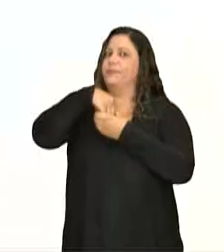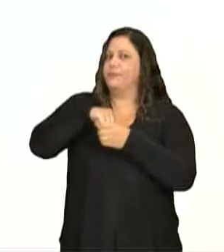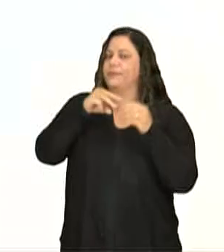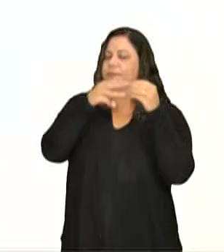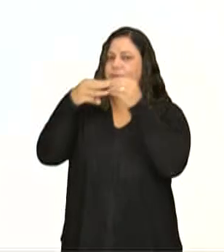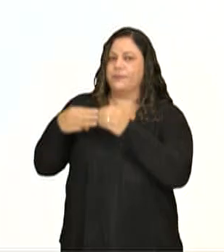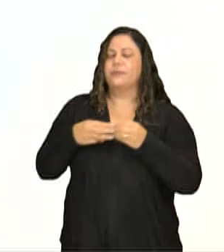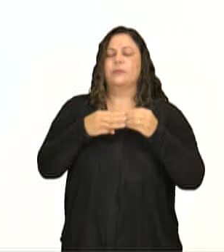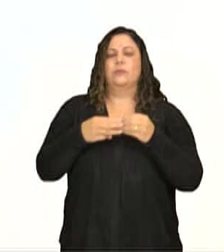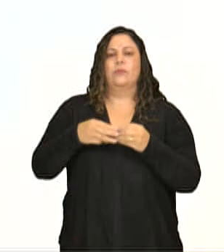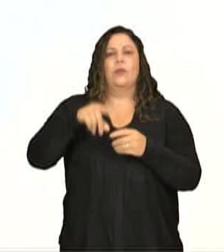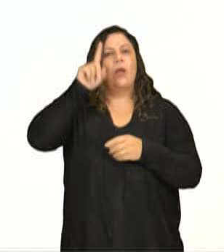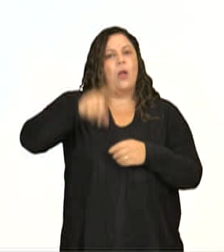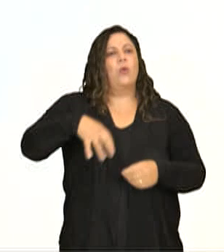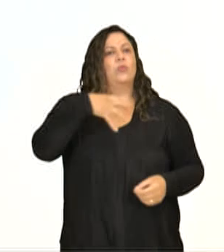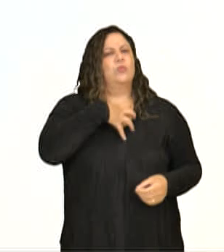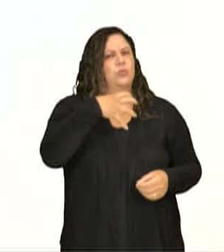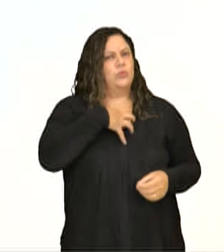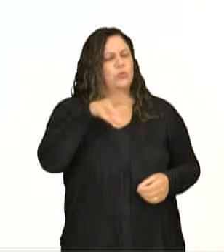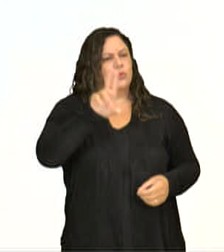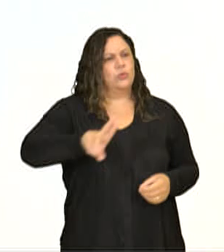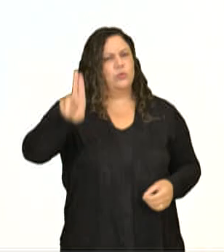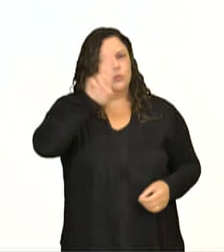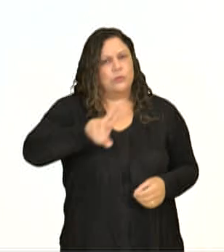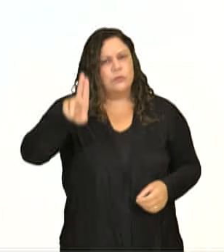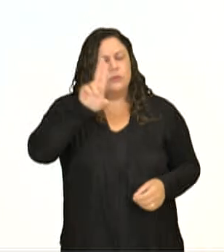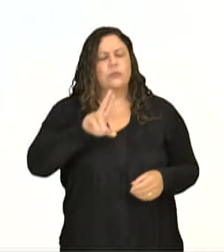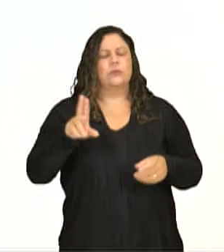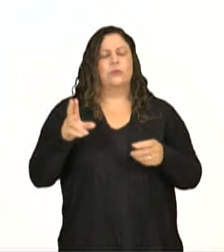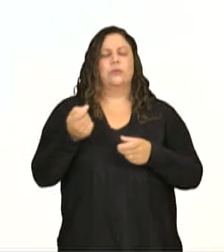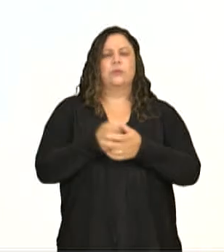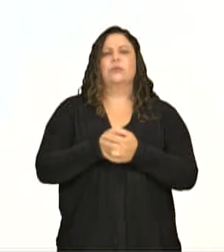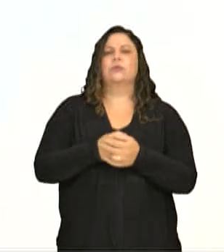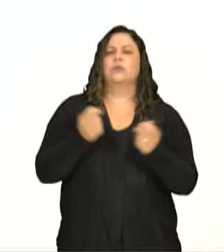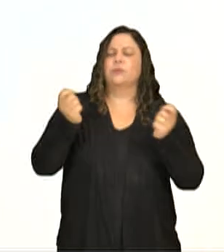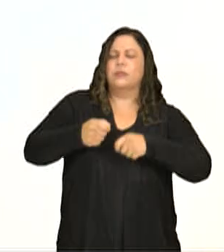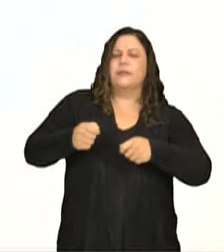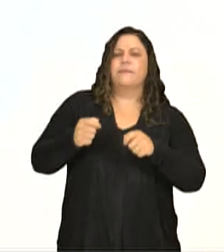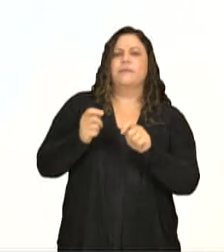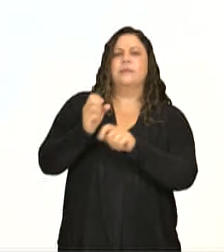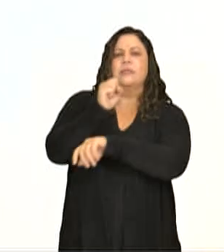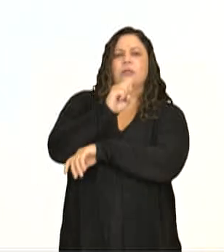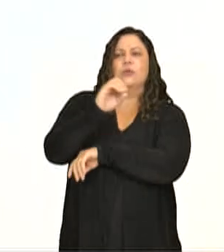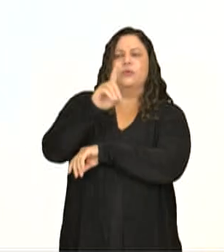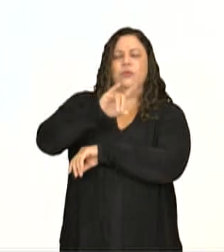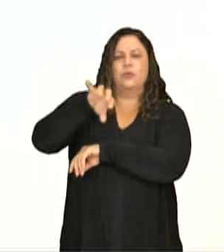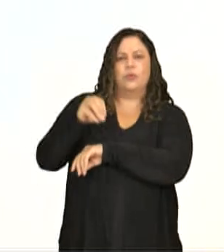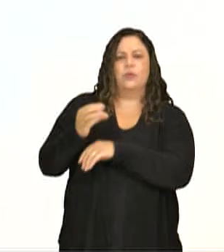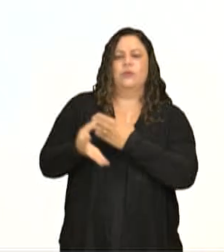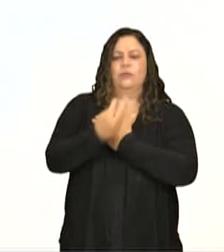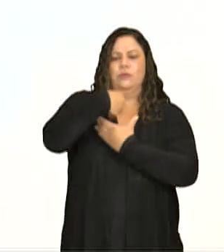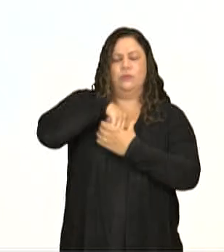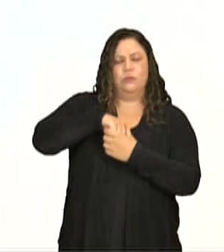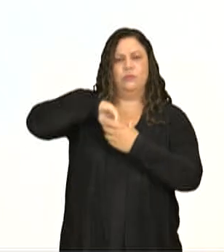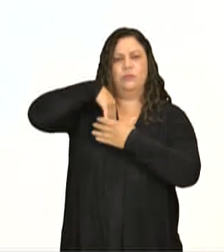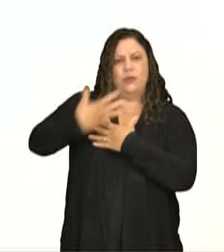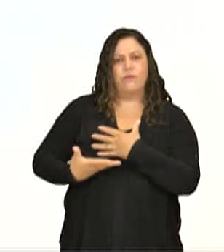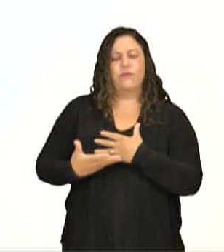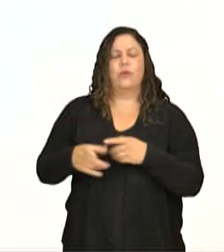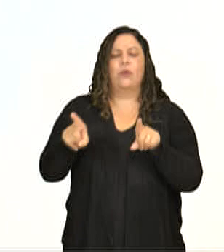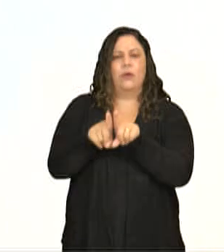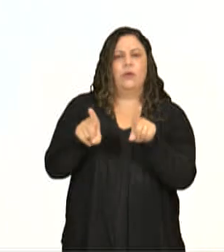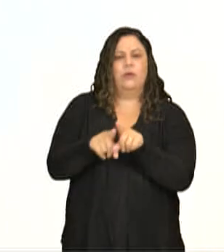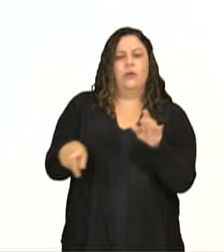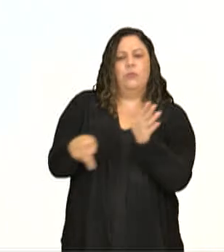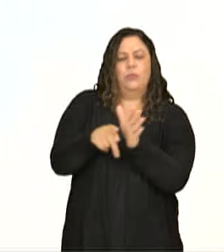Uma das maneiras que a célula utiliza para manter as concentrações de íons sódio e potássio de dentro para fora da célula é por meio